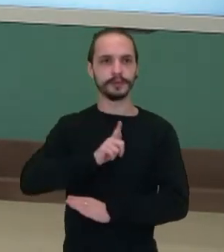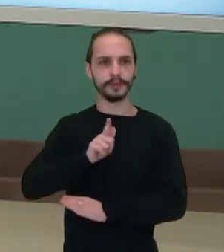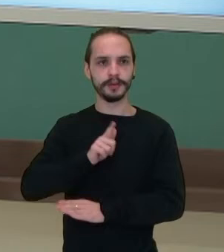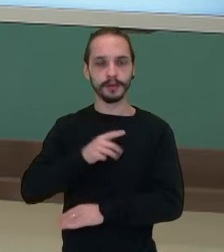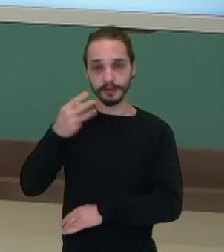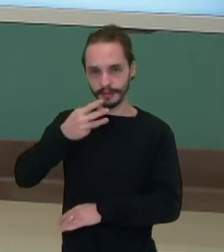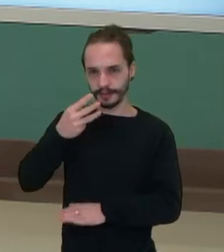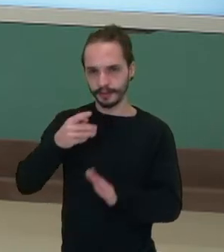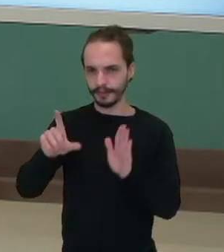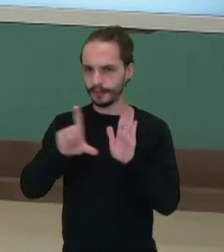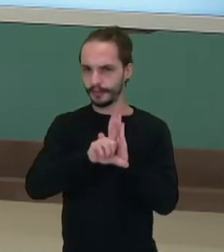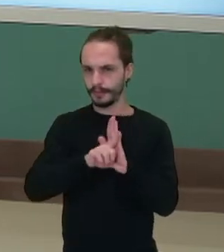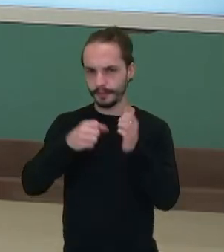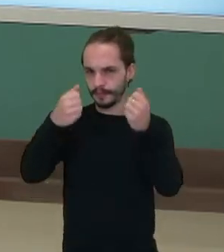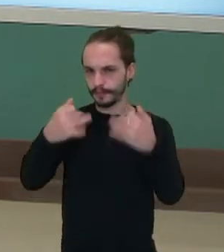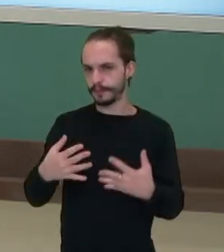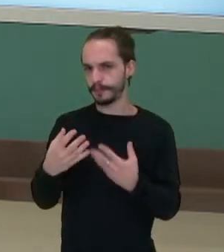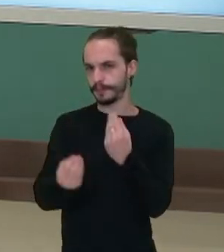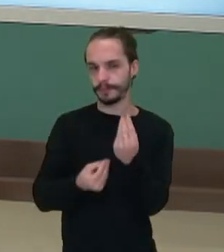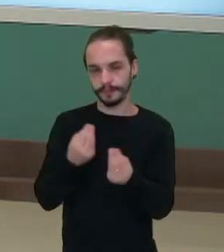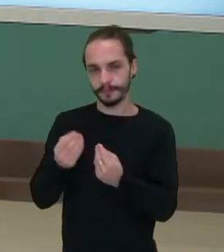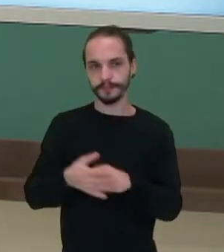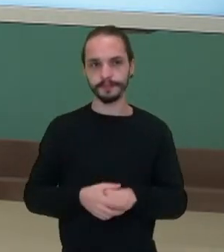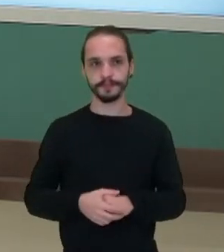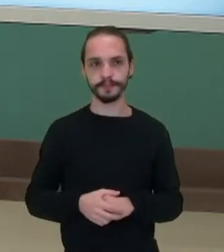Está aqui, né?